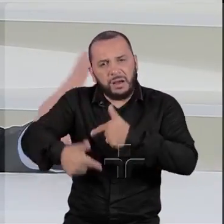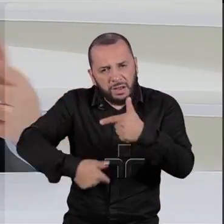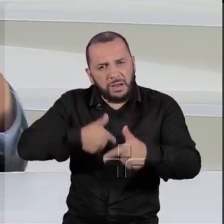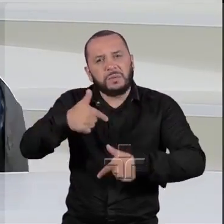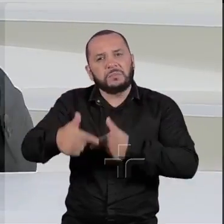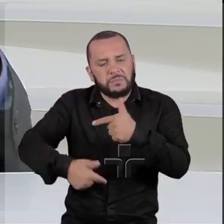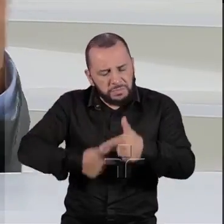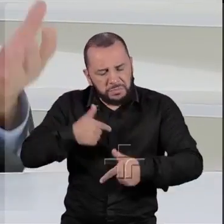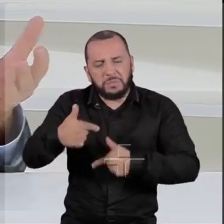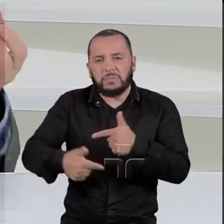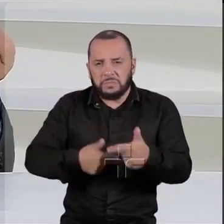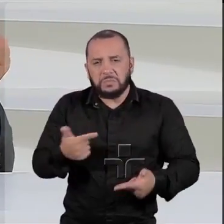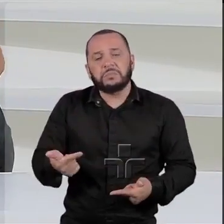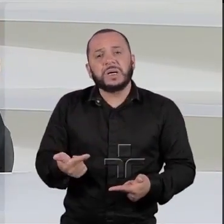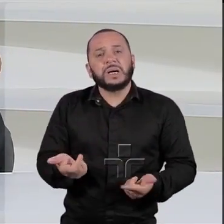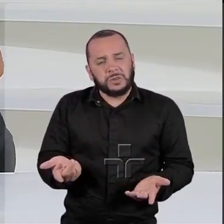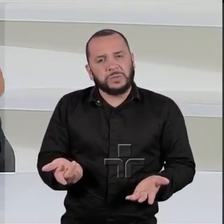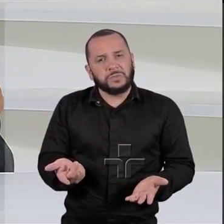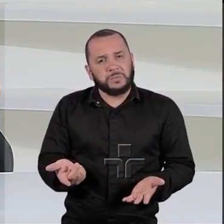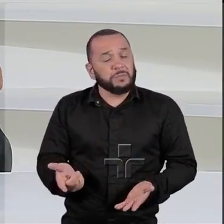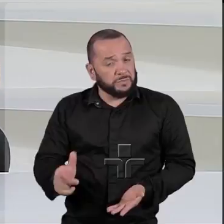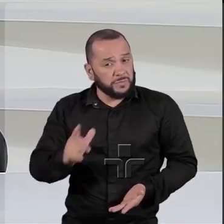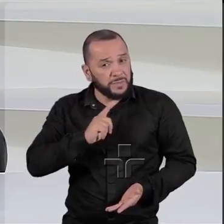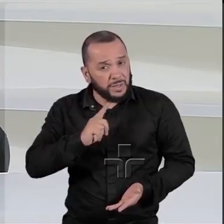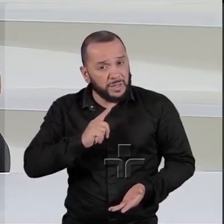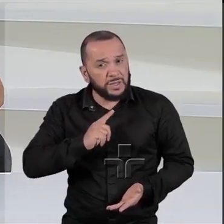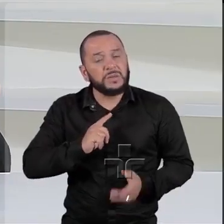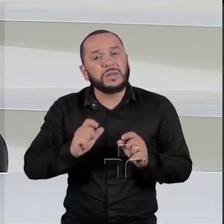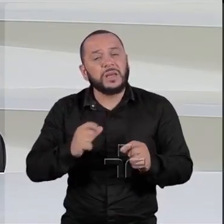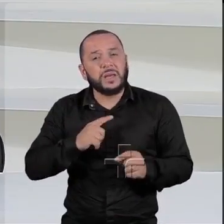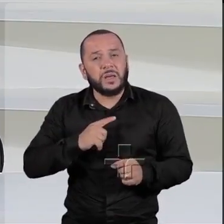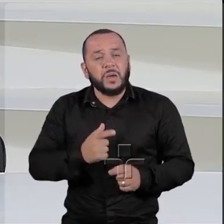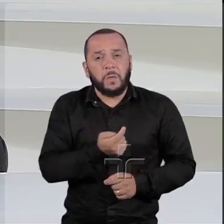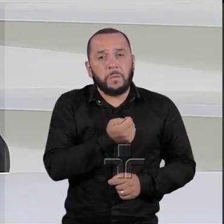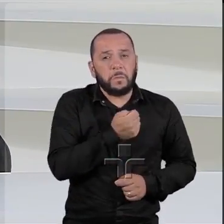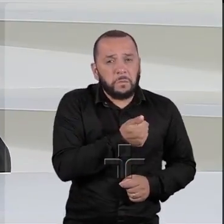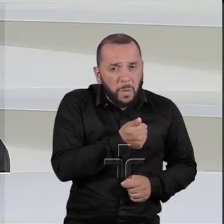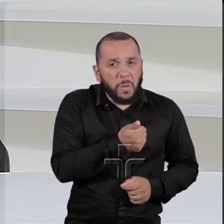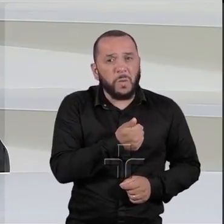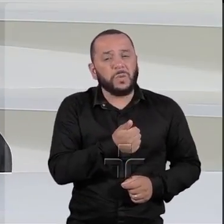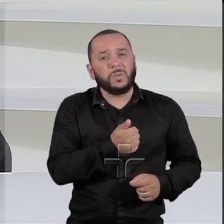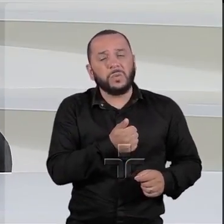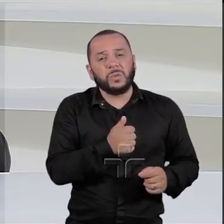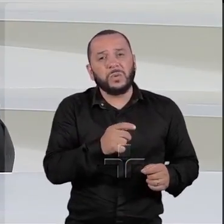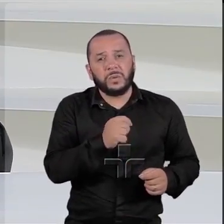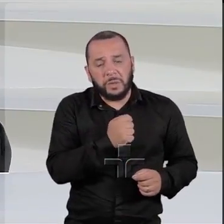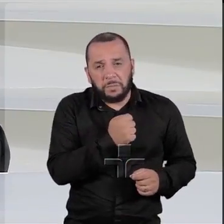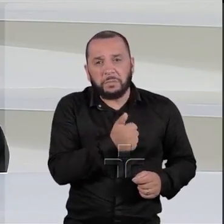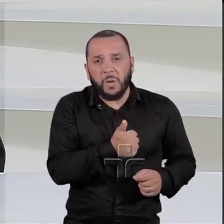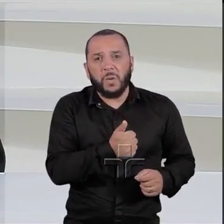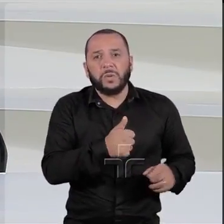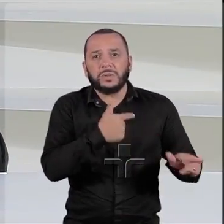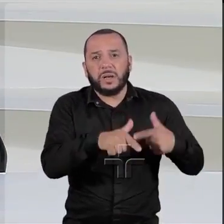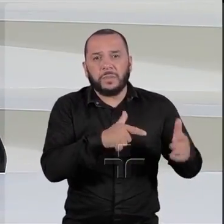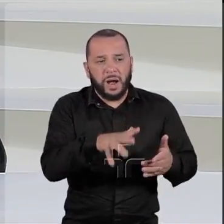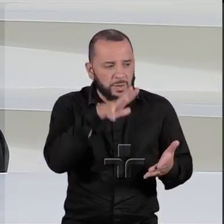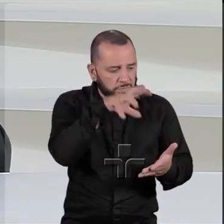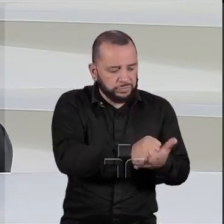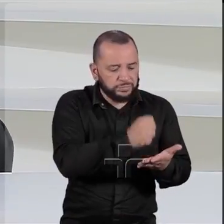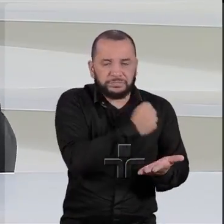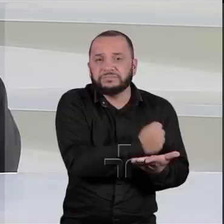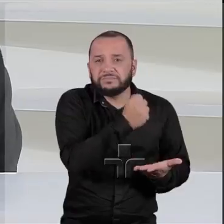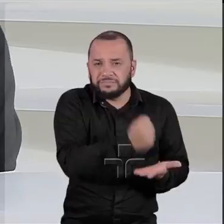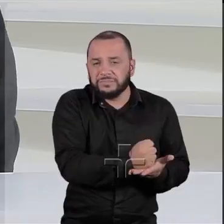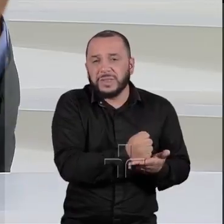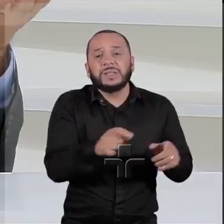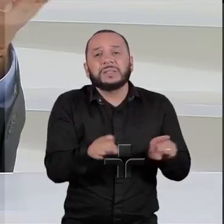abundante, e isso gera menos emprego e mais informalidade. Então, nossa